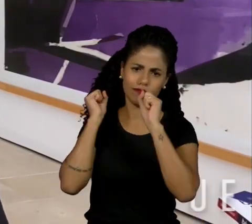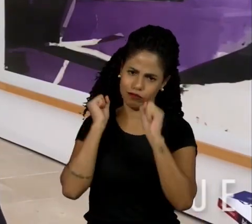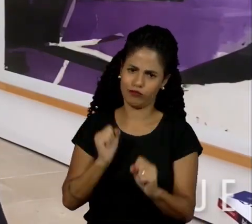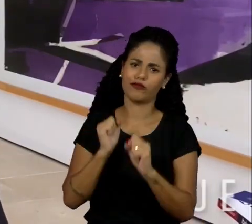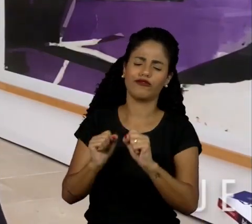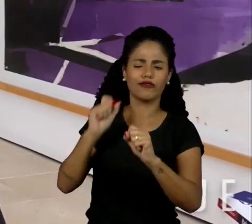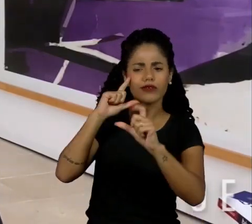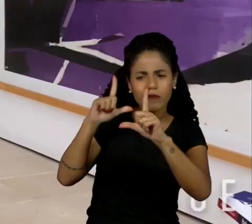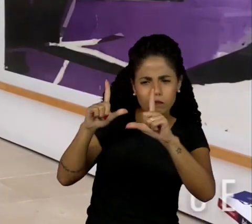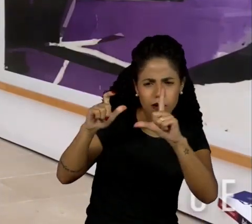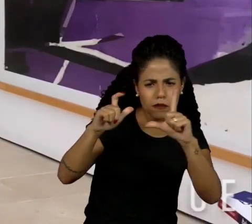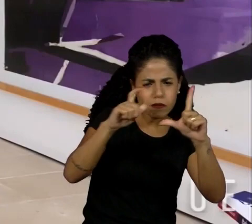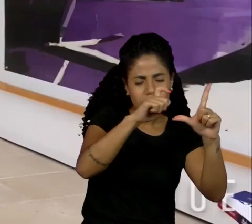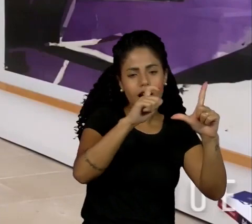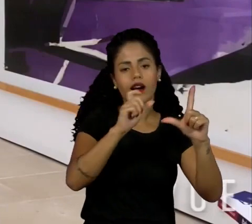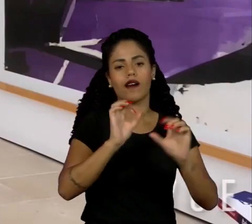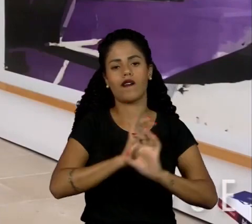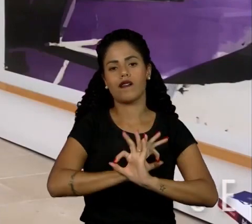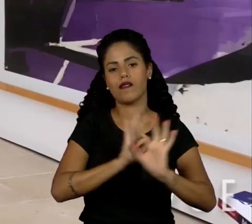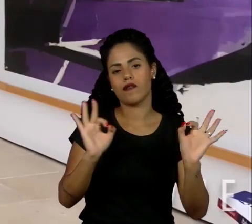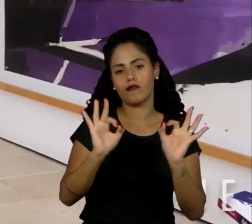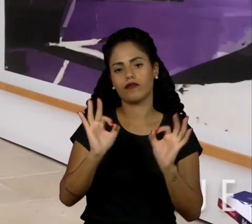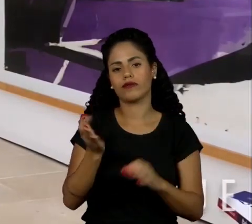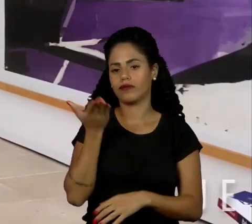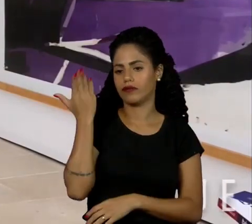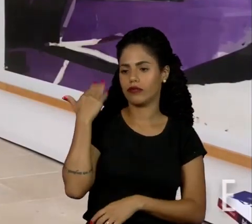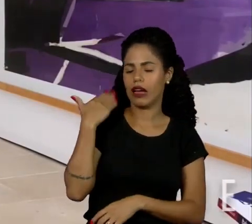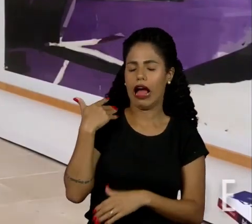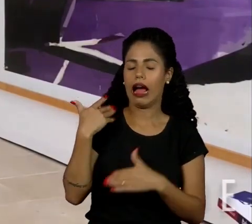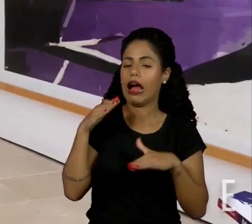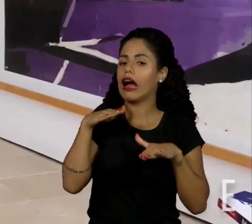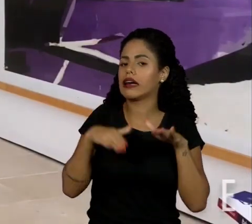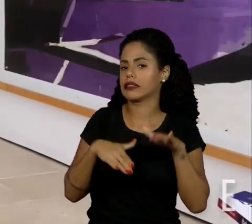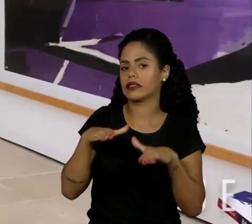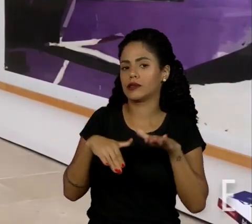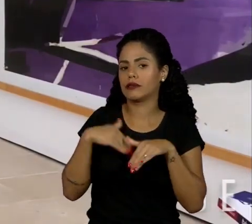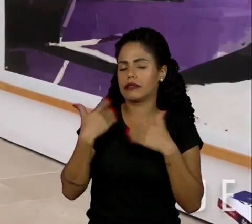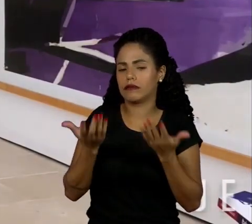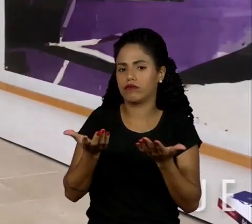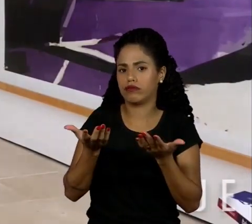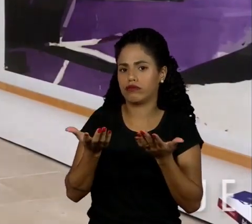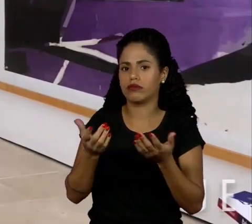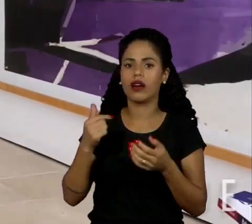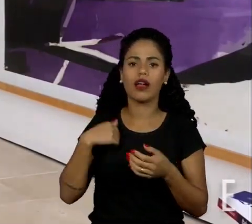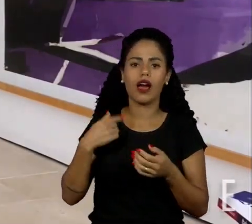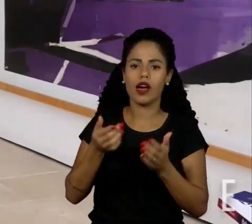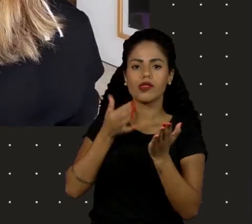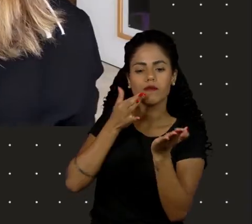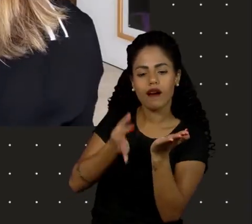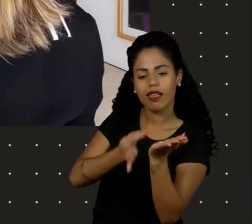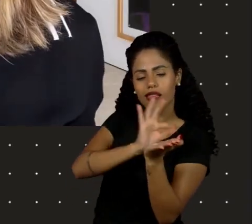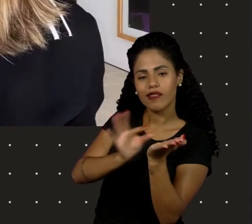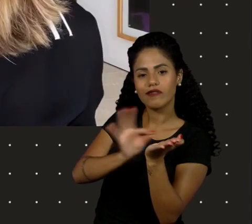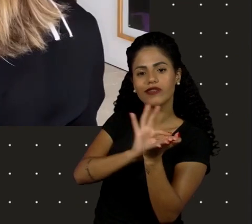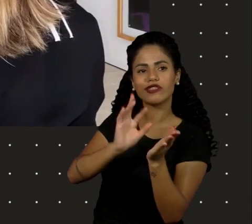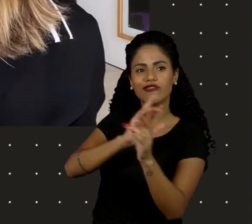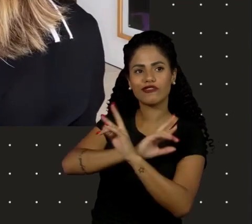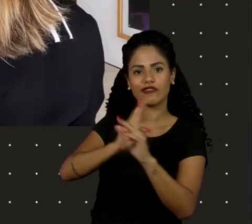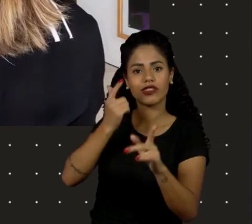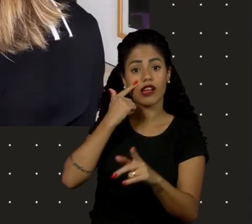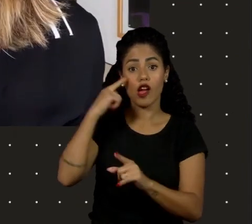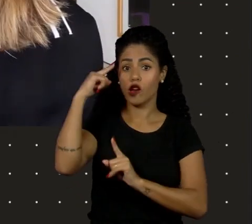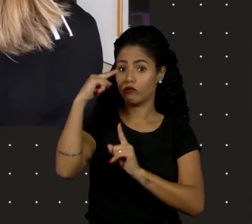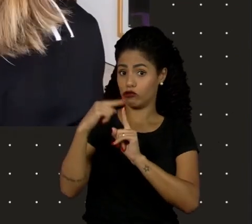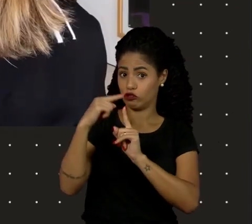uma foto que seria, naquela época, vista talvez na revista Fotô, né? Mas fazer aquele tipo de